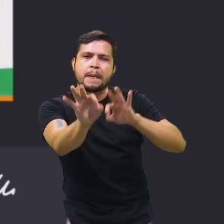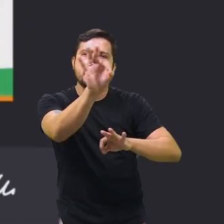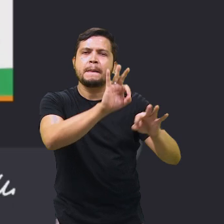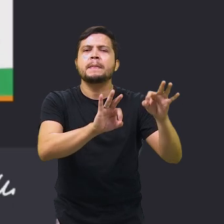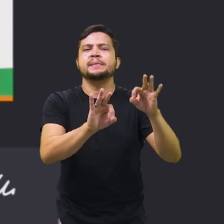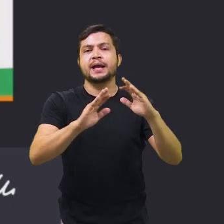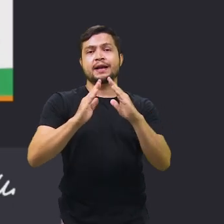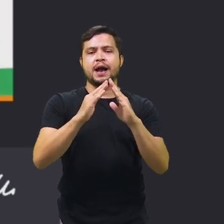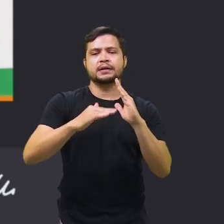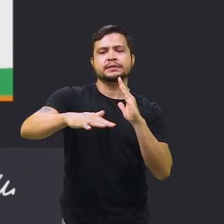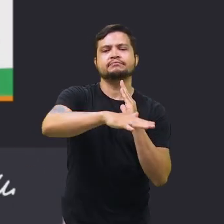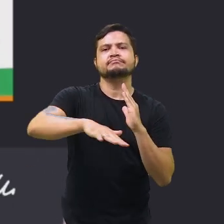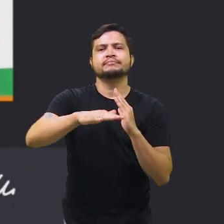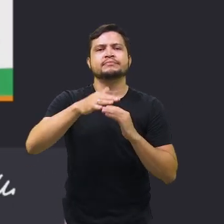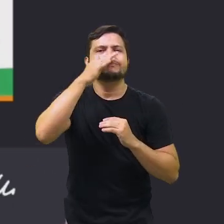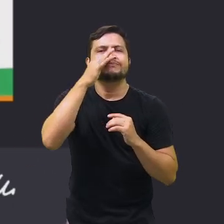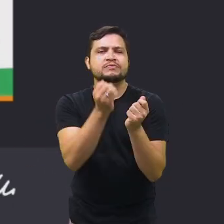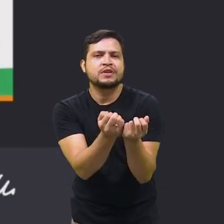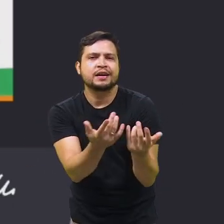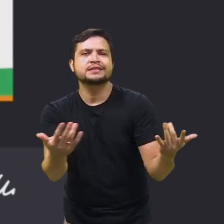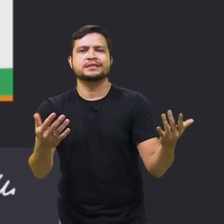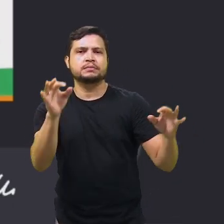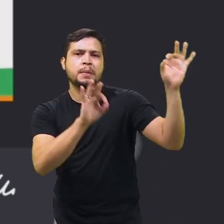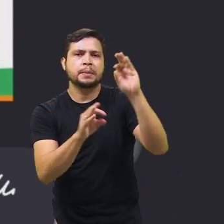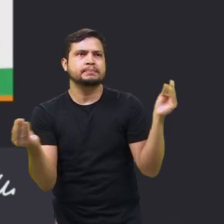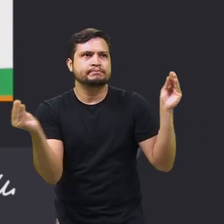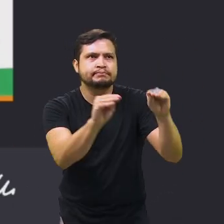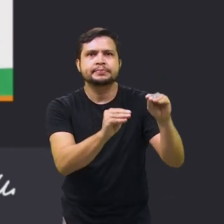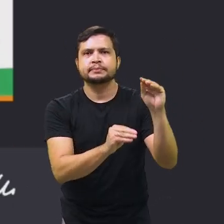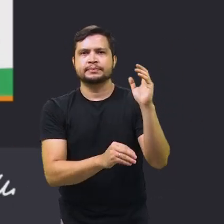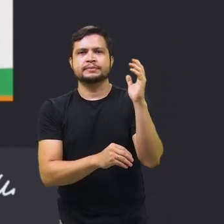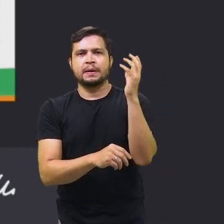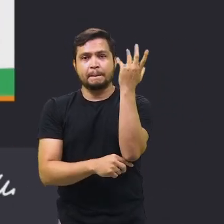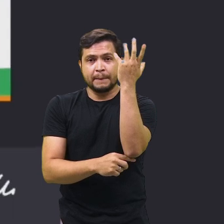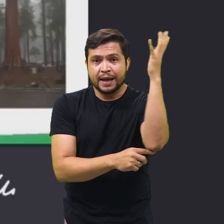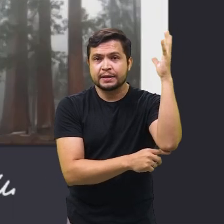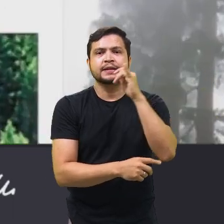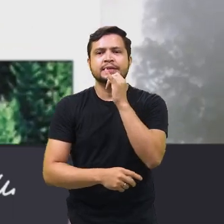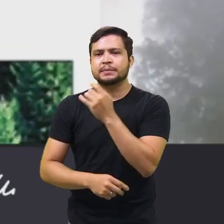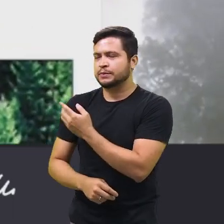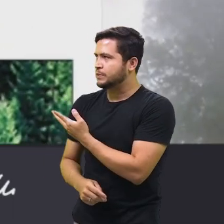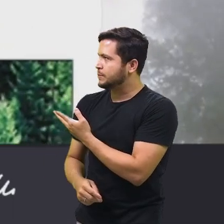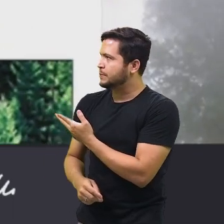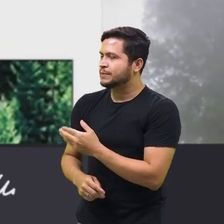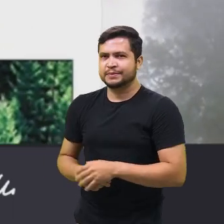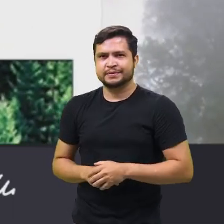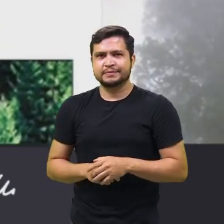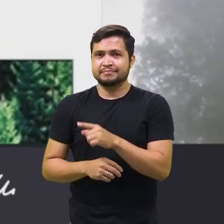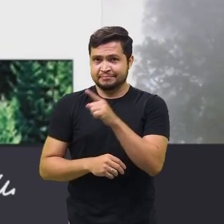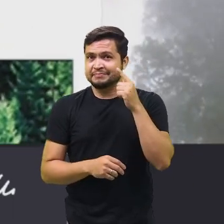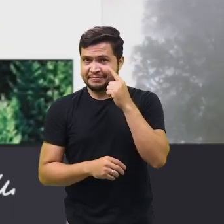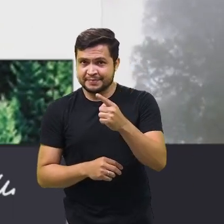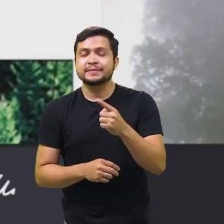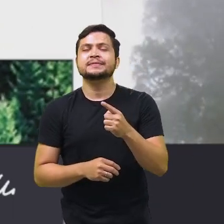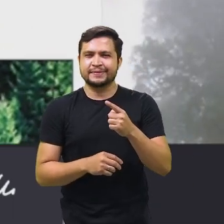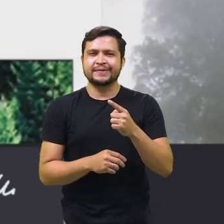hoje em dia, em alguns jardins que a gente frequenta aqui, até no nosso estado, a gente vê essas plantas, as cicas, né? Essas aqui que eu estou mostrando